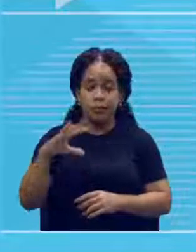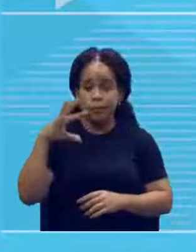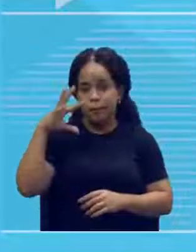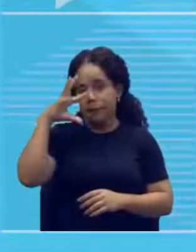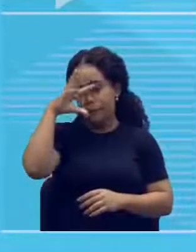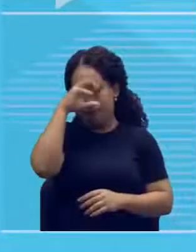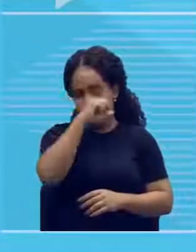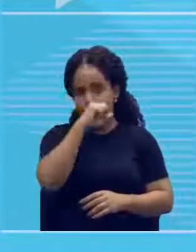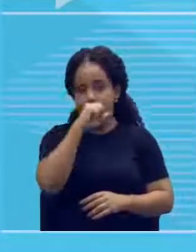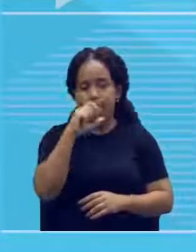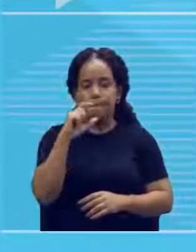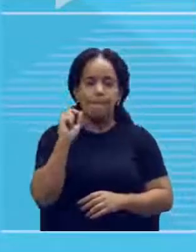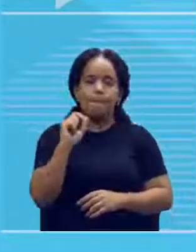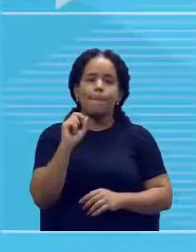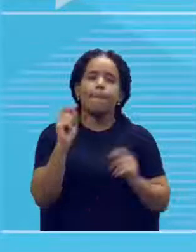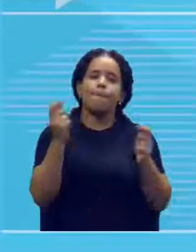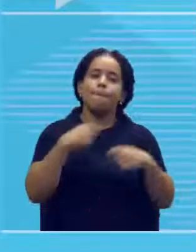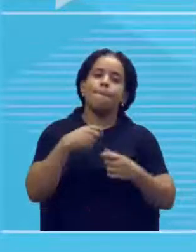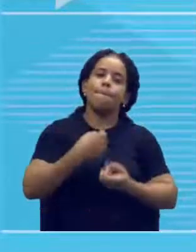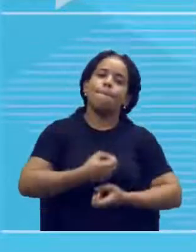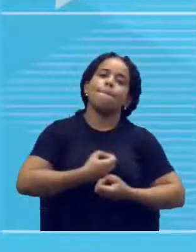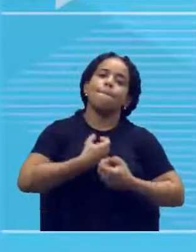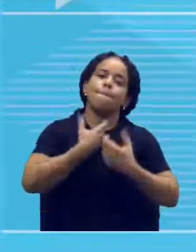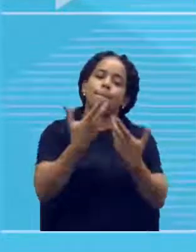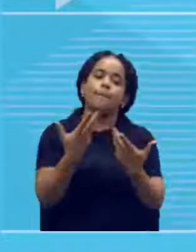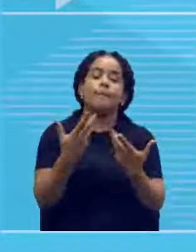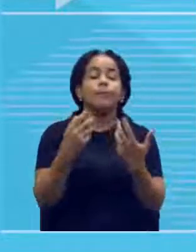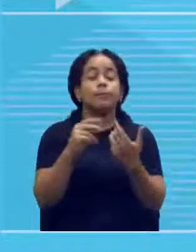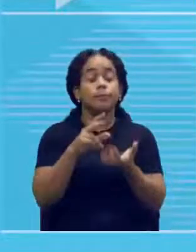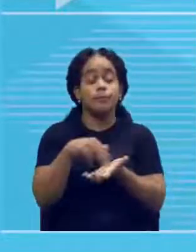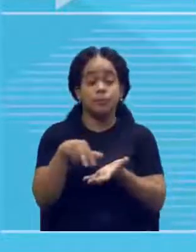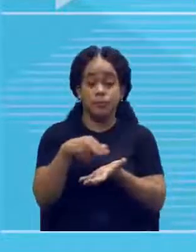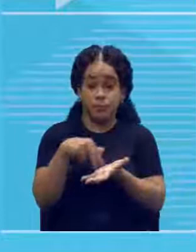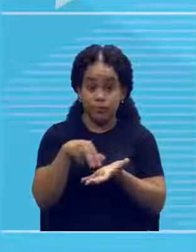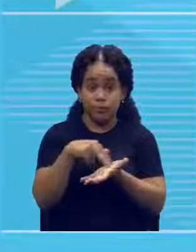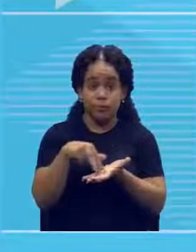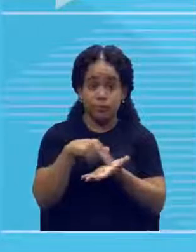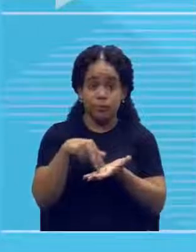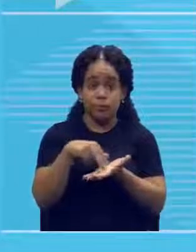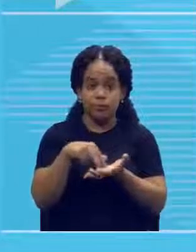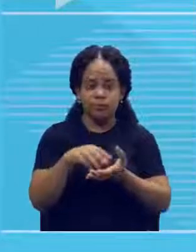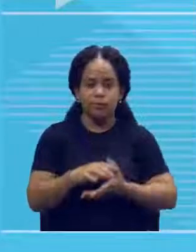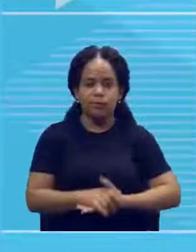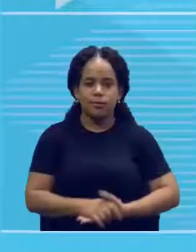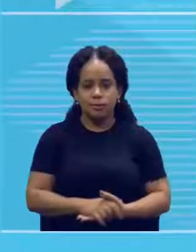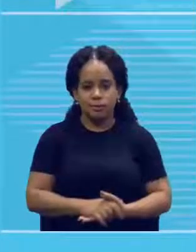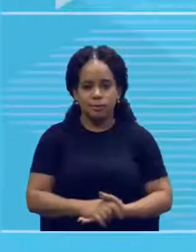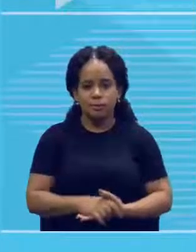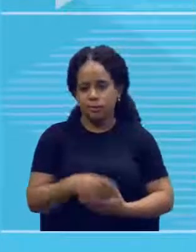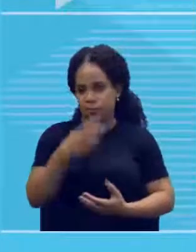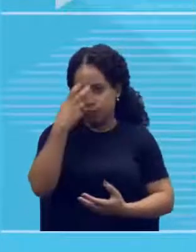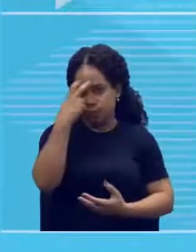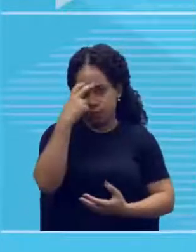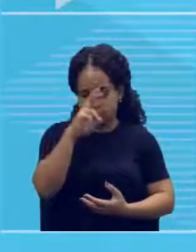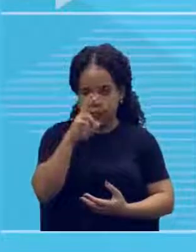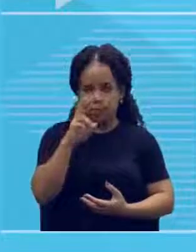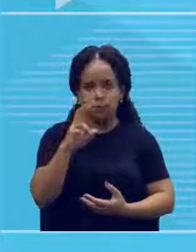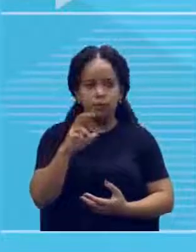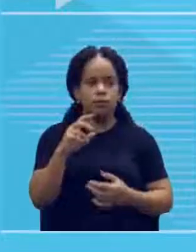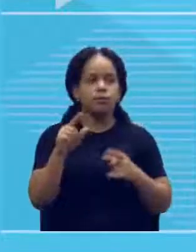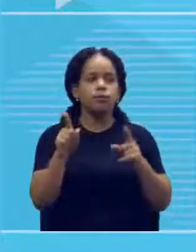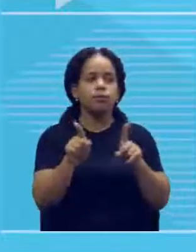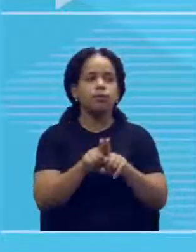aprendem a manifestar essas danças, né, a manifestar a sua cultura